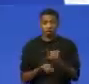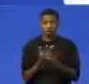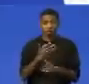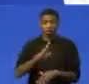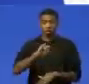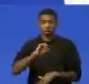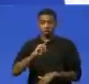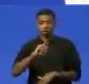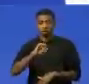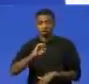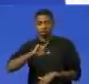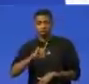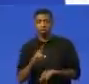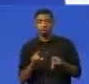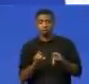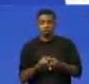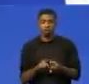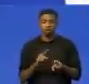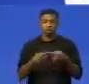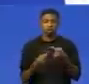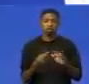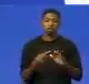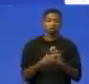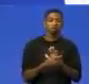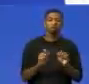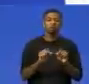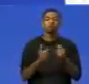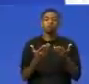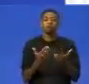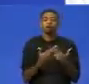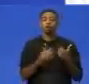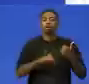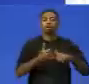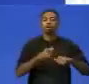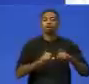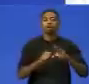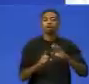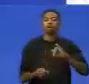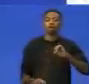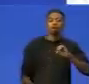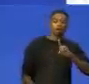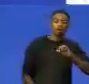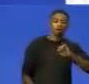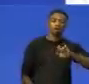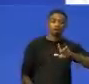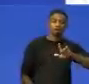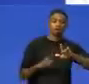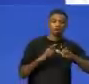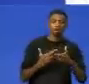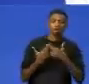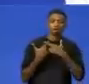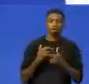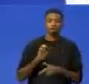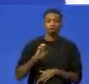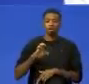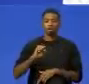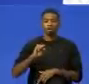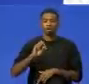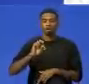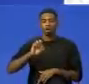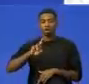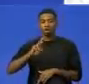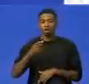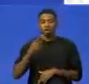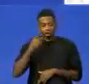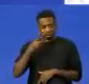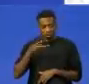biodiesel na presença de glicerol. A pergunta dele, qual é a função química do biodiesel? pertence à função éster, como você observa